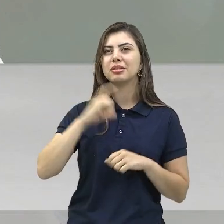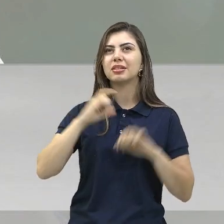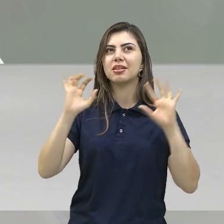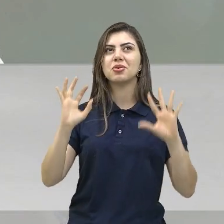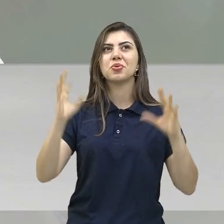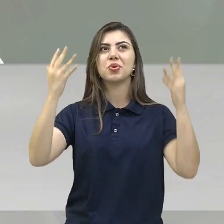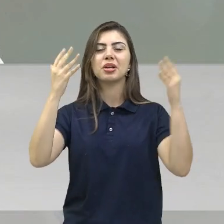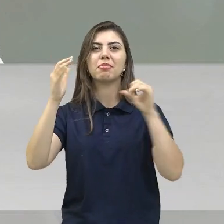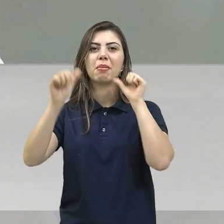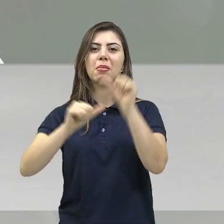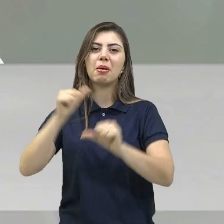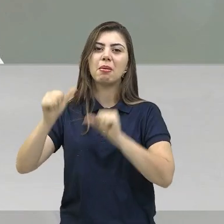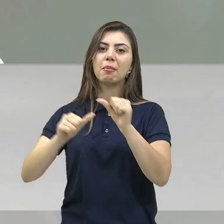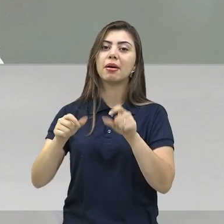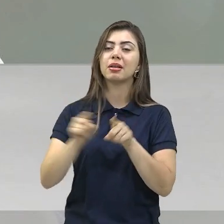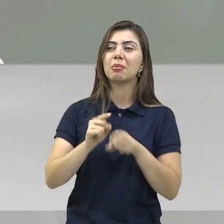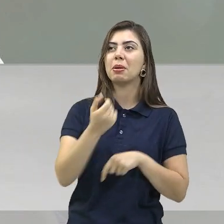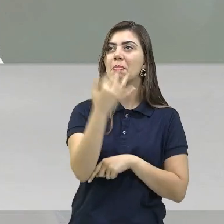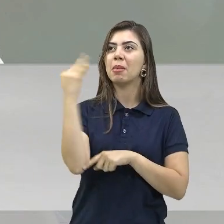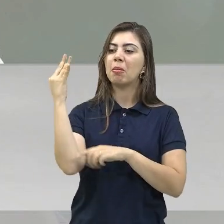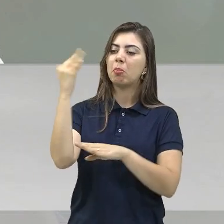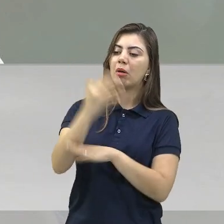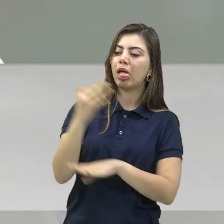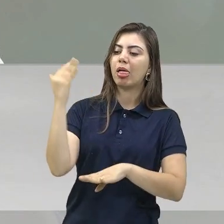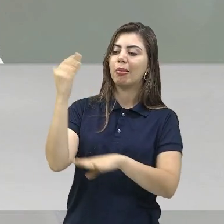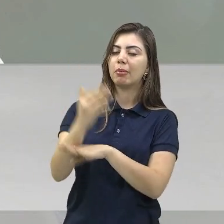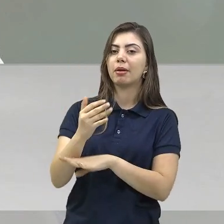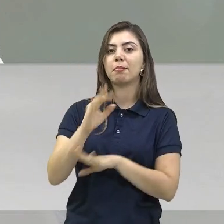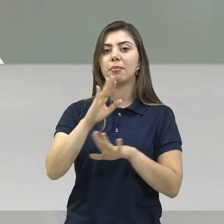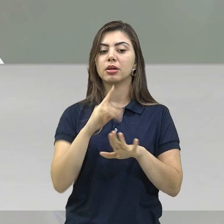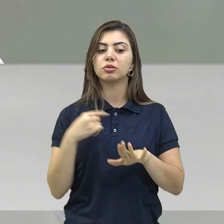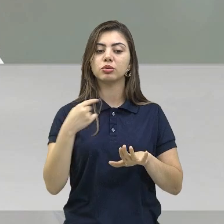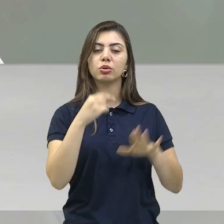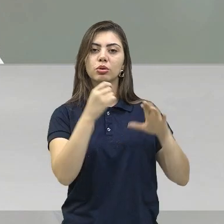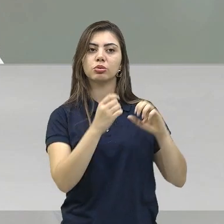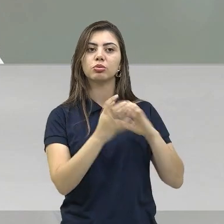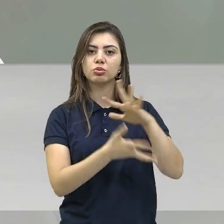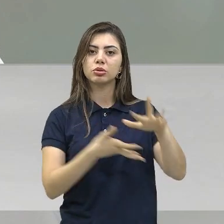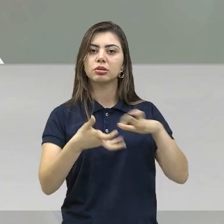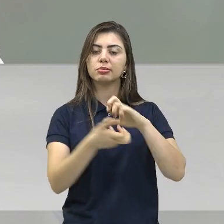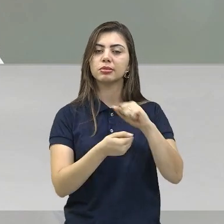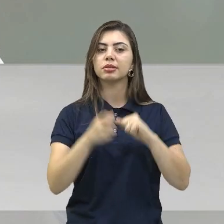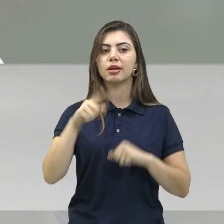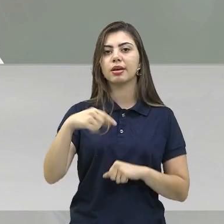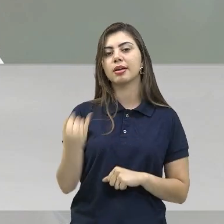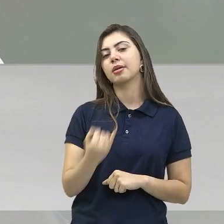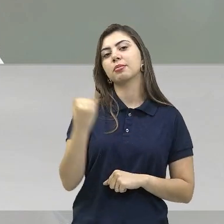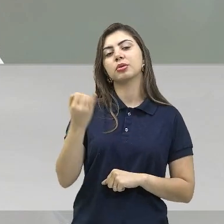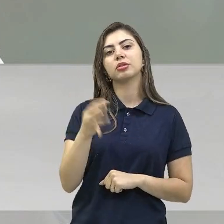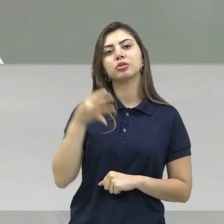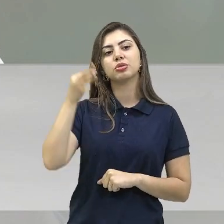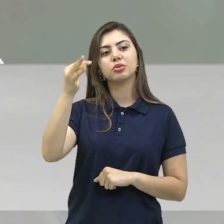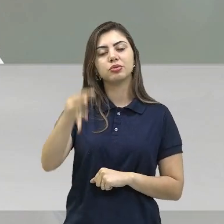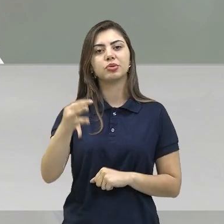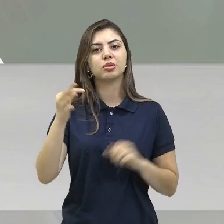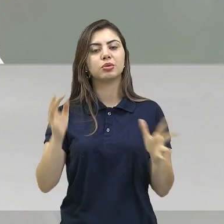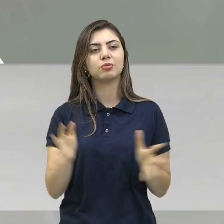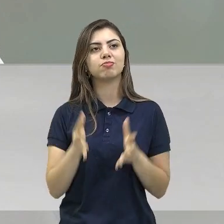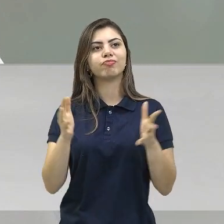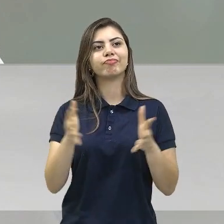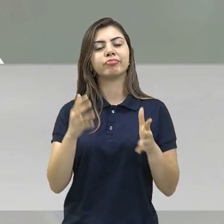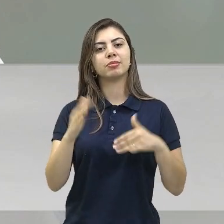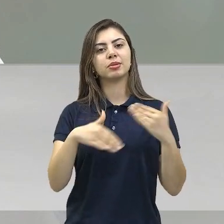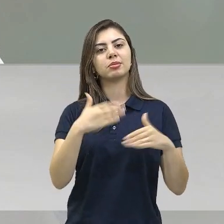pela degradação ambiental, a sustentabilidade é fundamental para garantir um futuro próspero e saudável